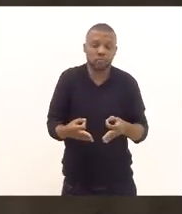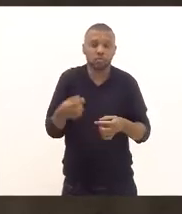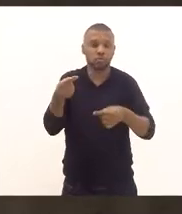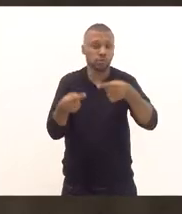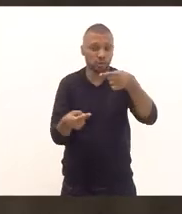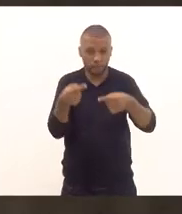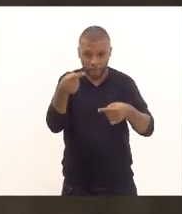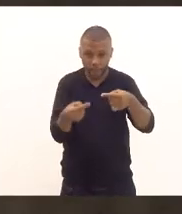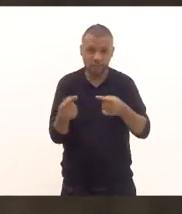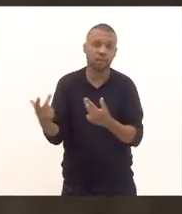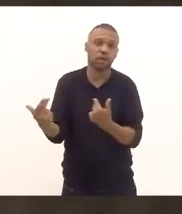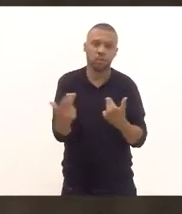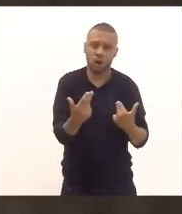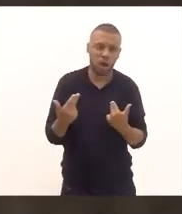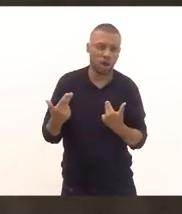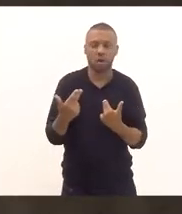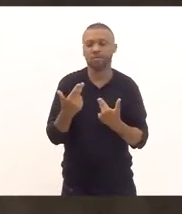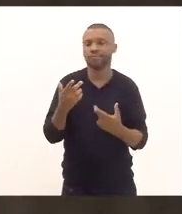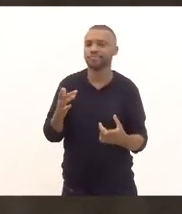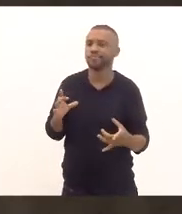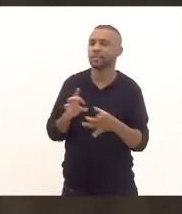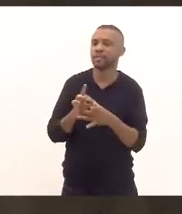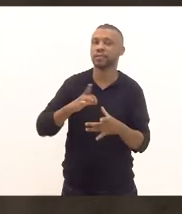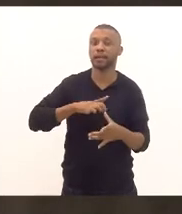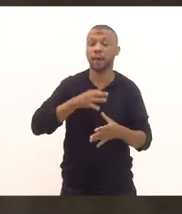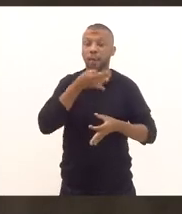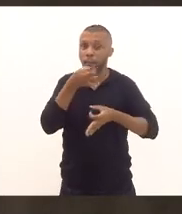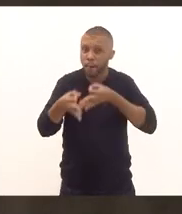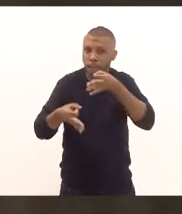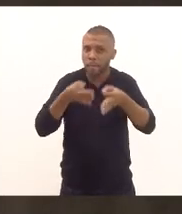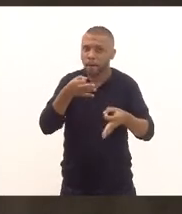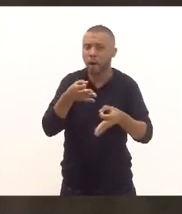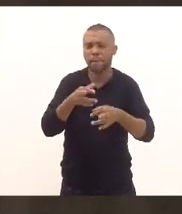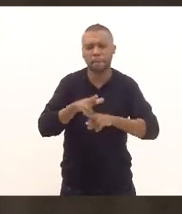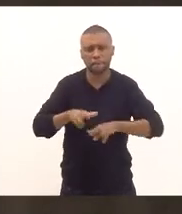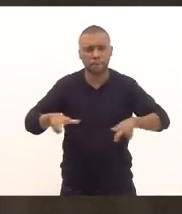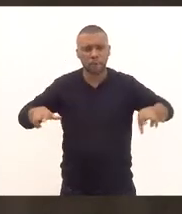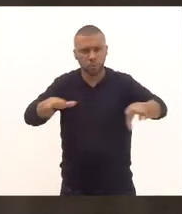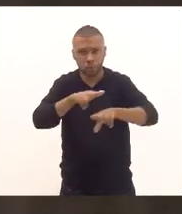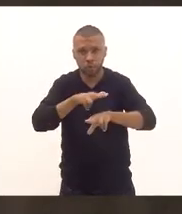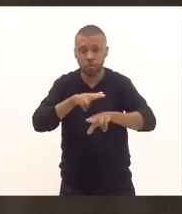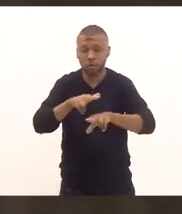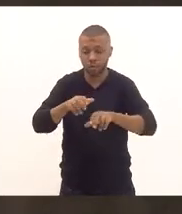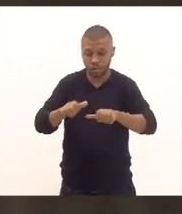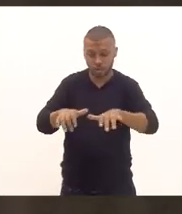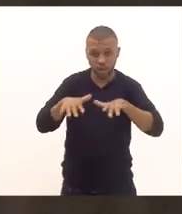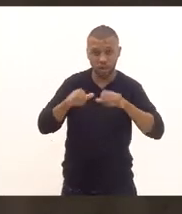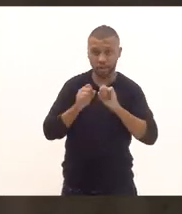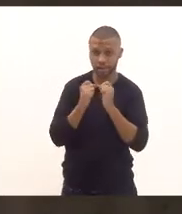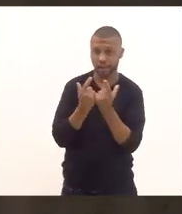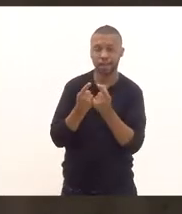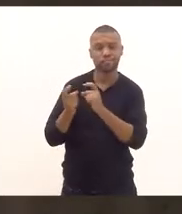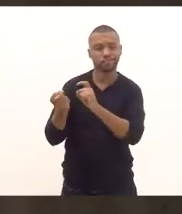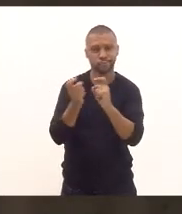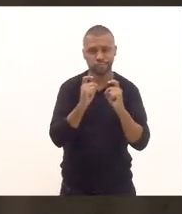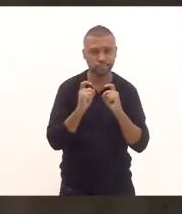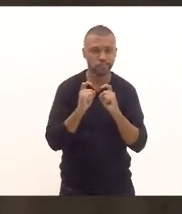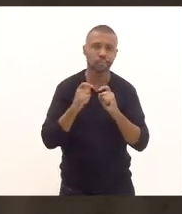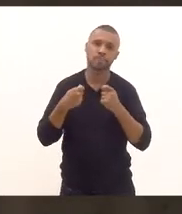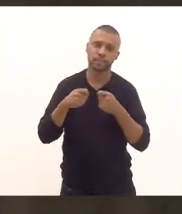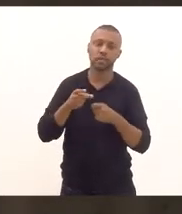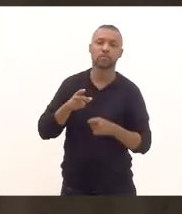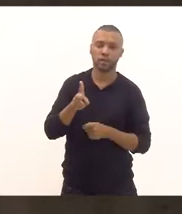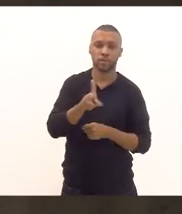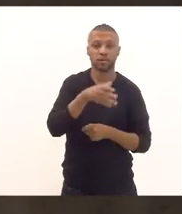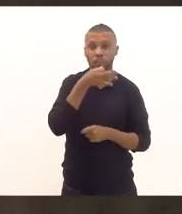como esse a despeito de que haja a posições divergentes ele deve ser mantido no Parlamento por essa razão meu parecer